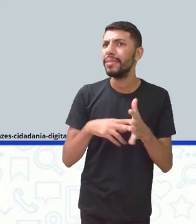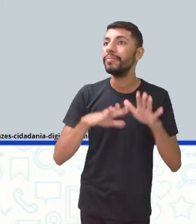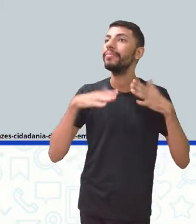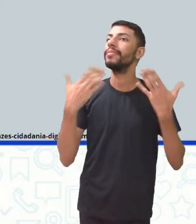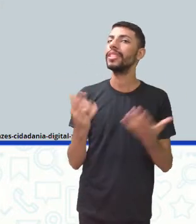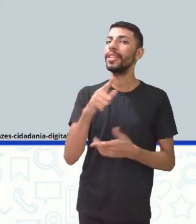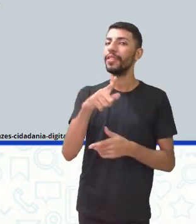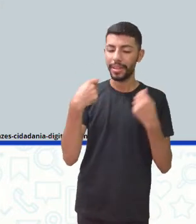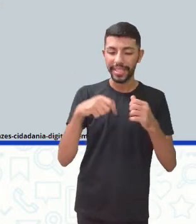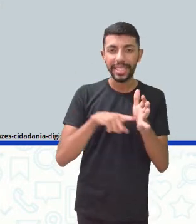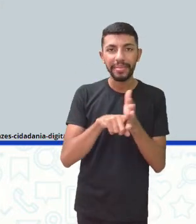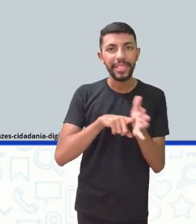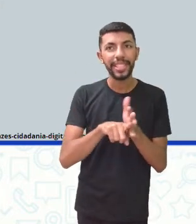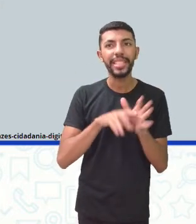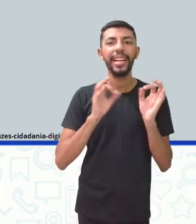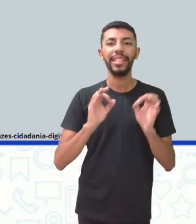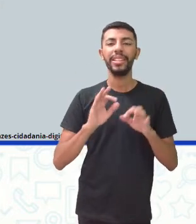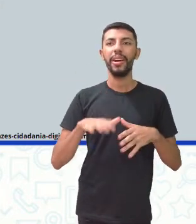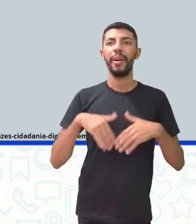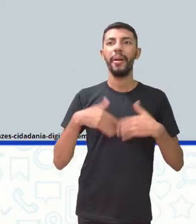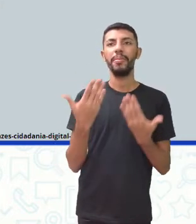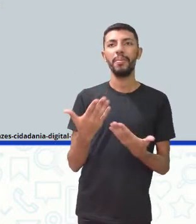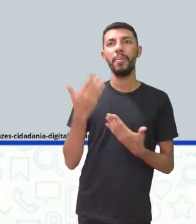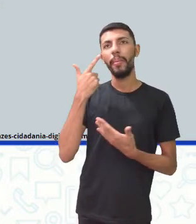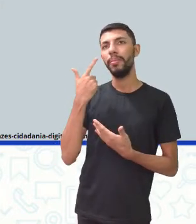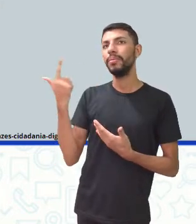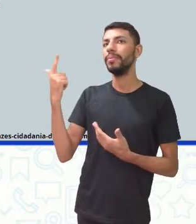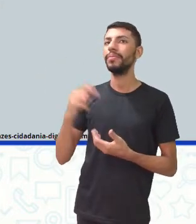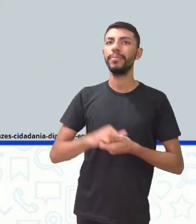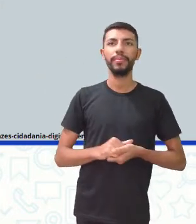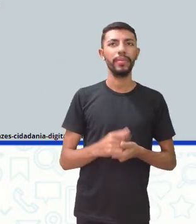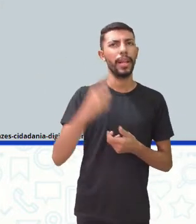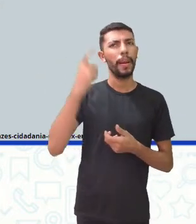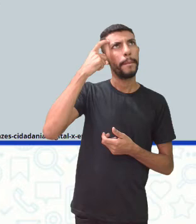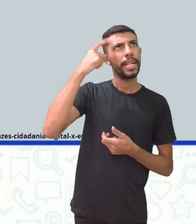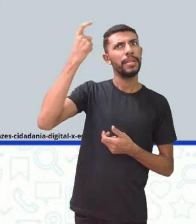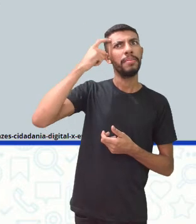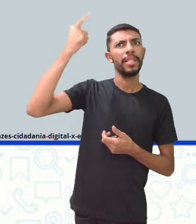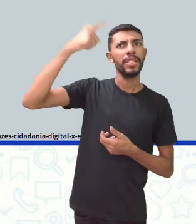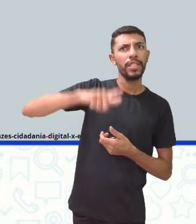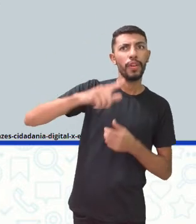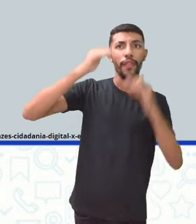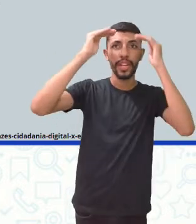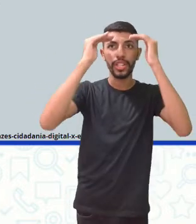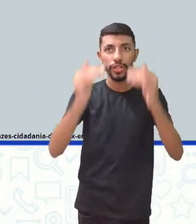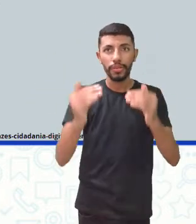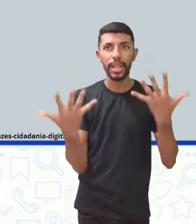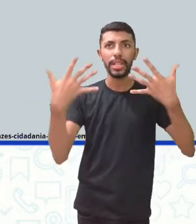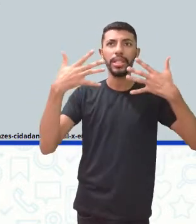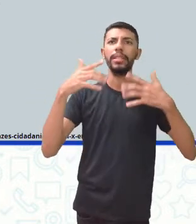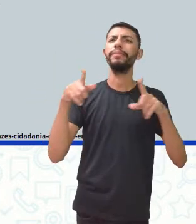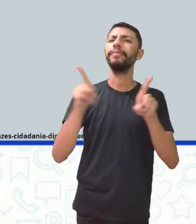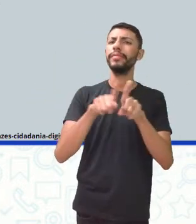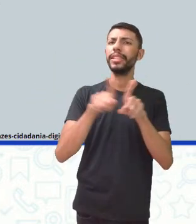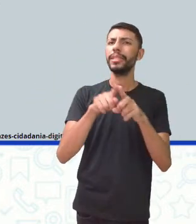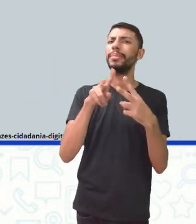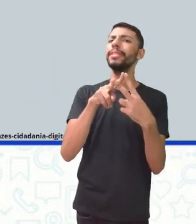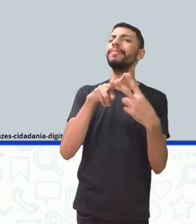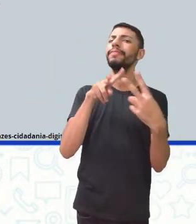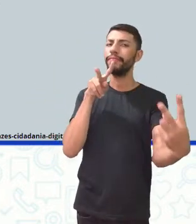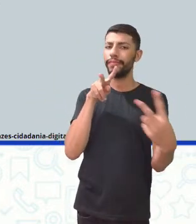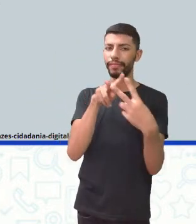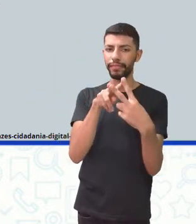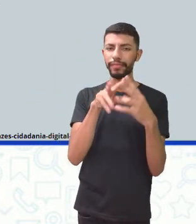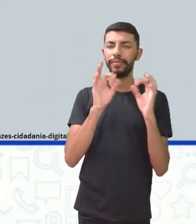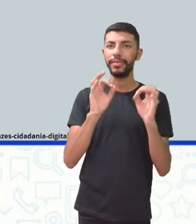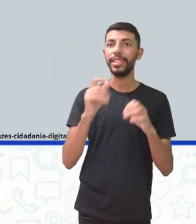pesquisa para fazer essa interpretação. Ó, o meu cartaz diz pense, repense, respeite, inclusive digitalmente.